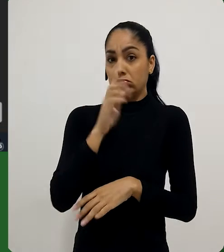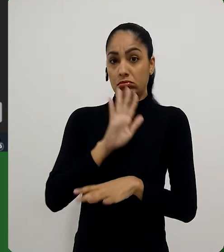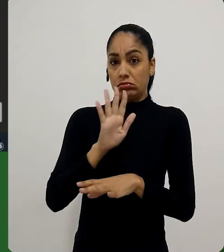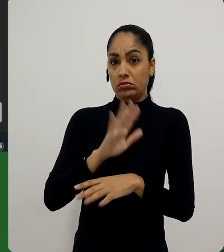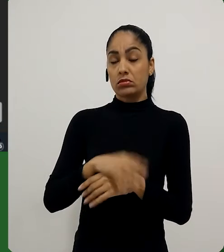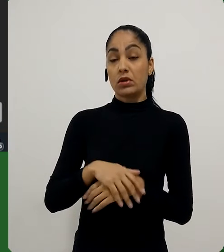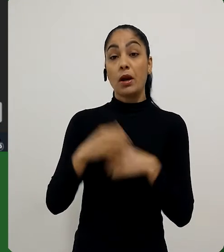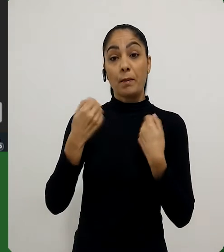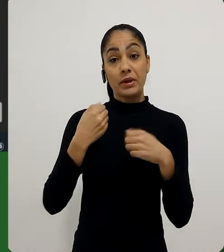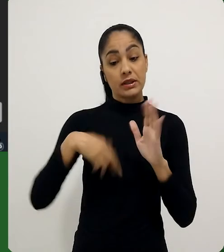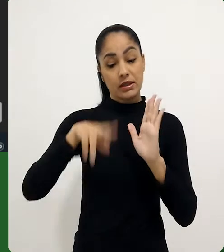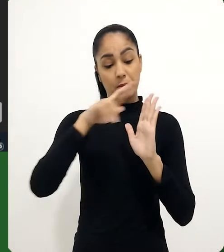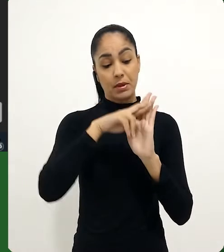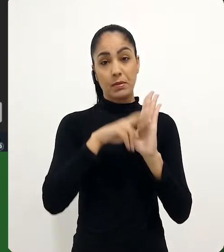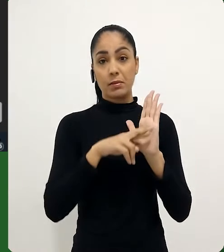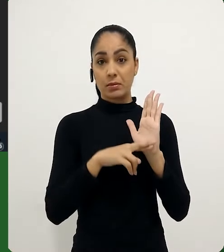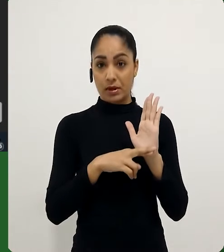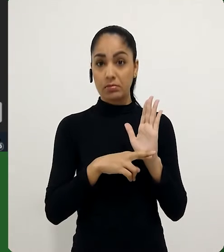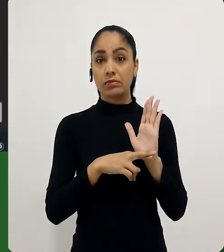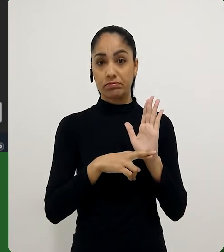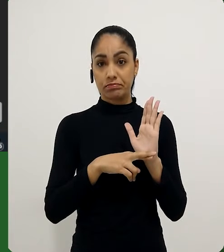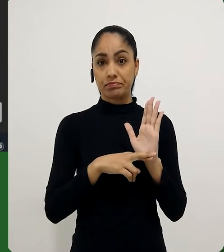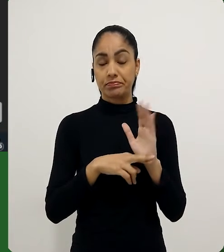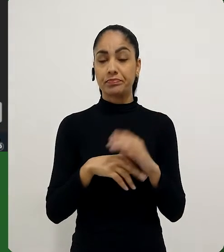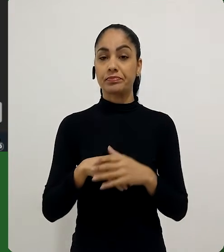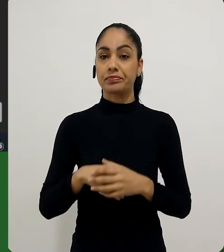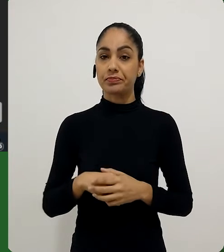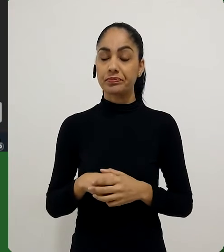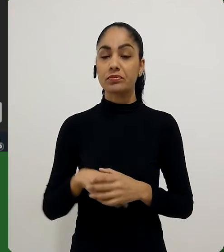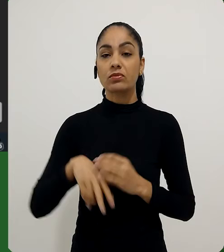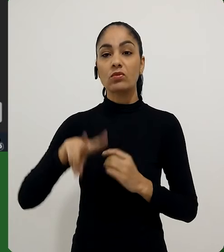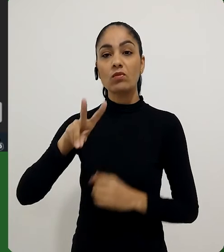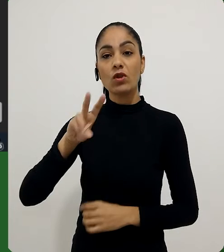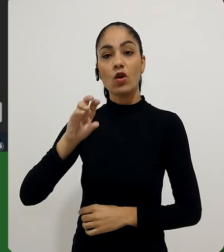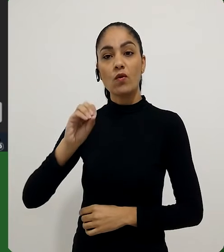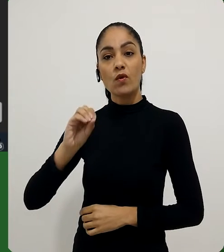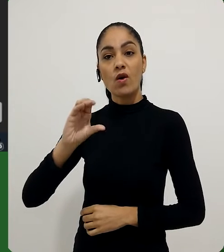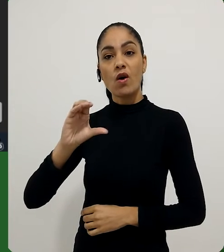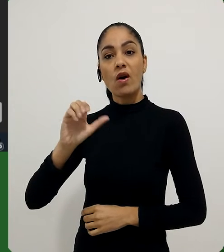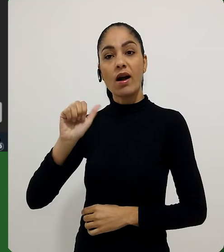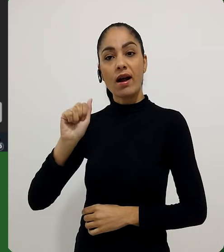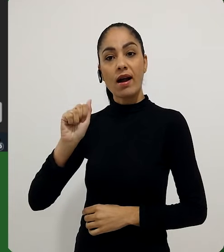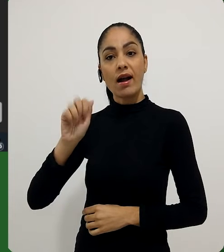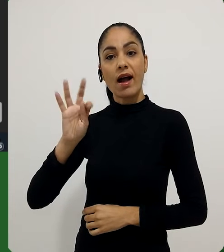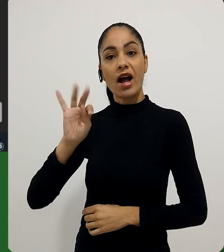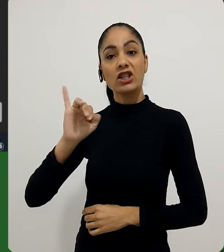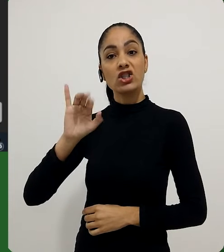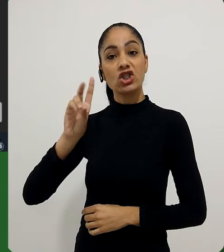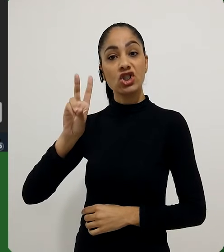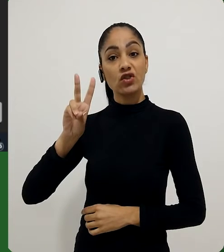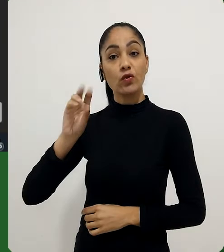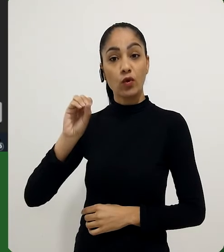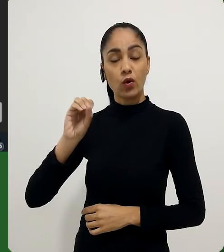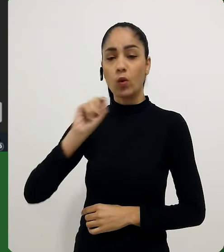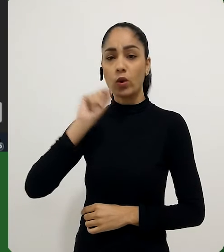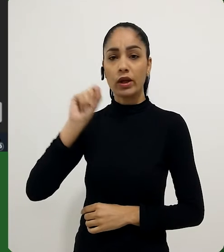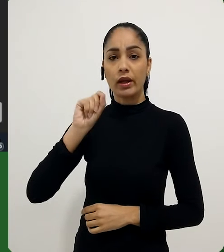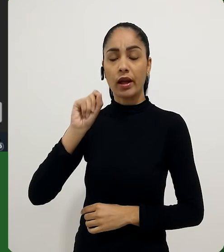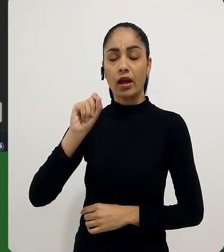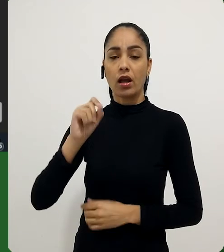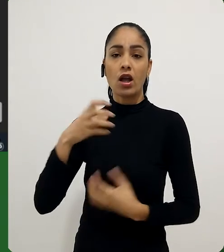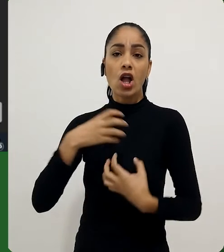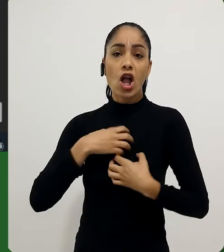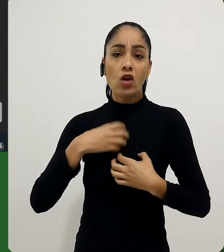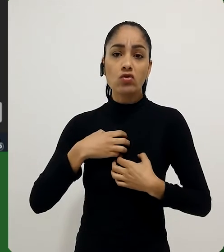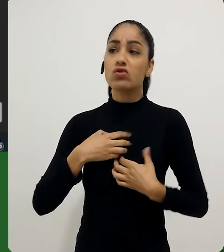nosso convívio, que não é da nossa intimidade, então você deve seguir, né, esses passos. O vocativo, então, como eu falei para vocês,